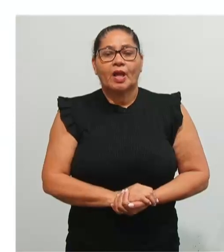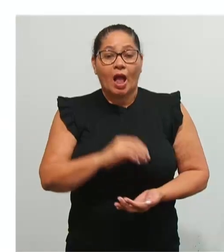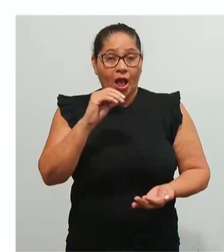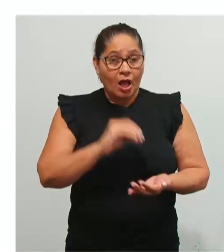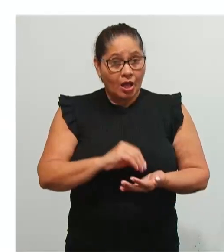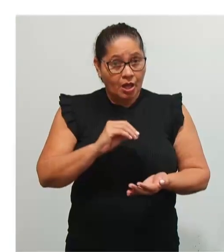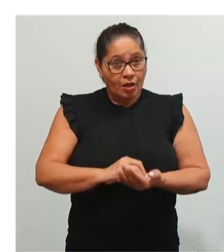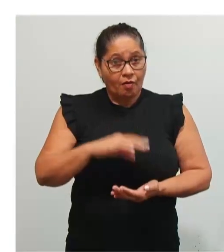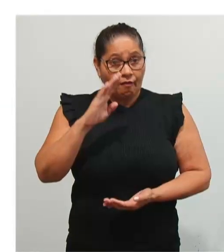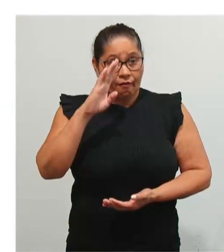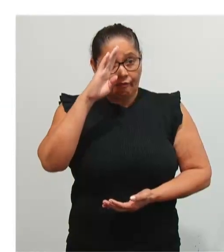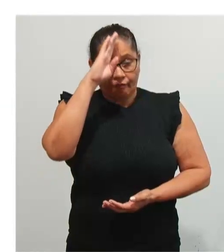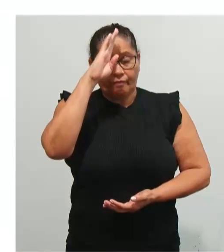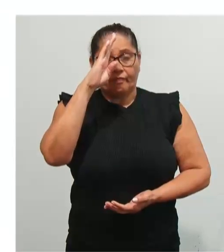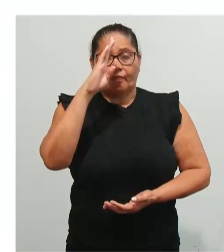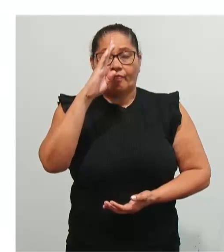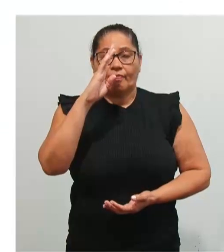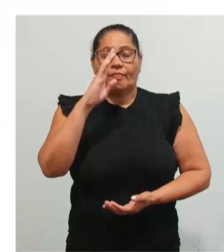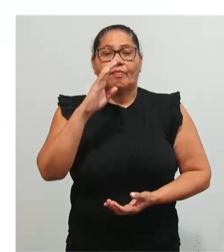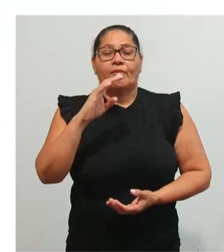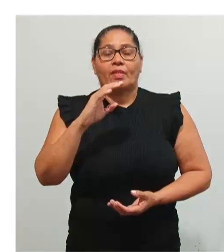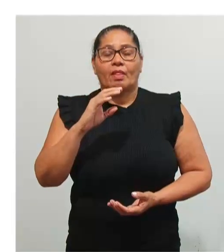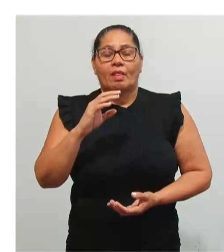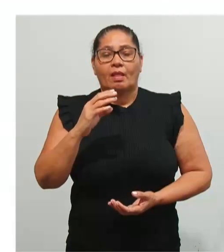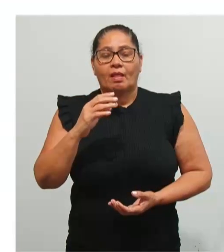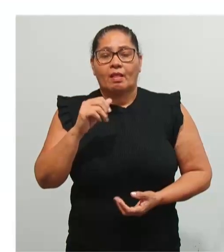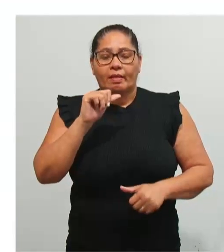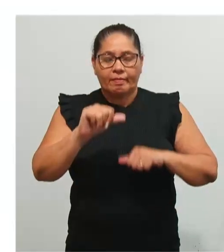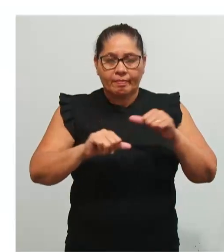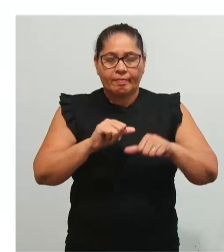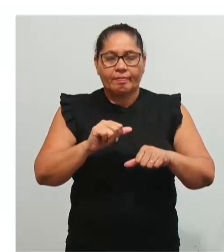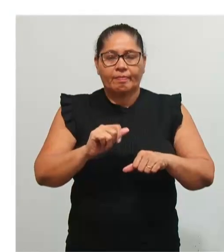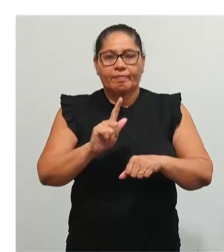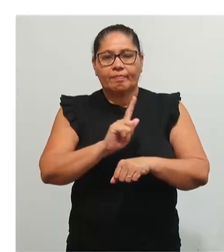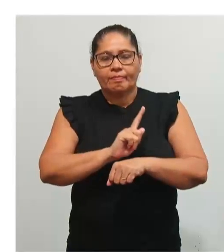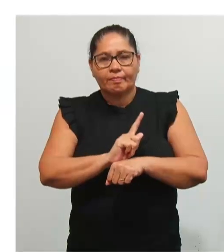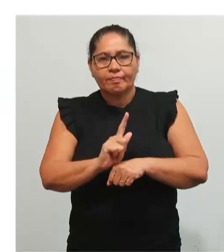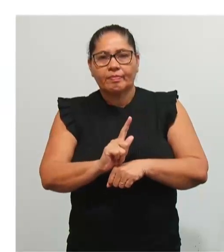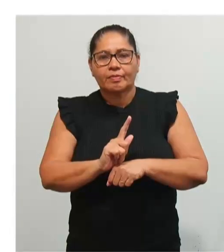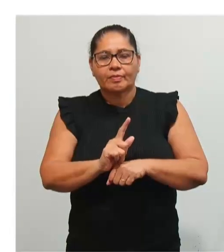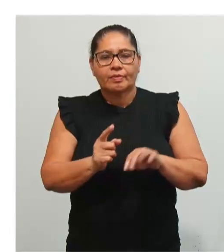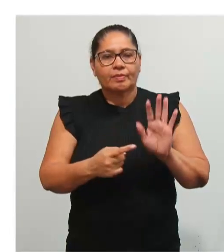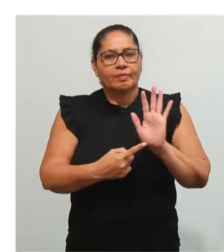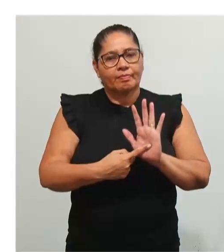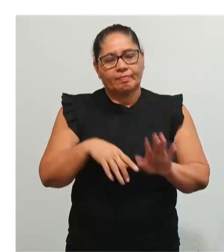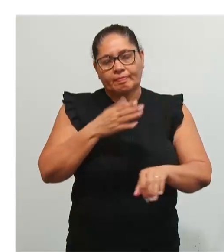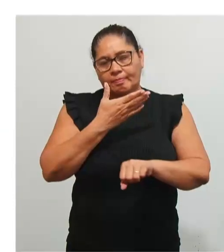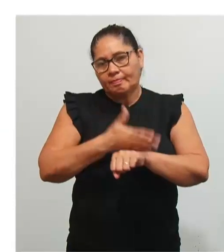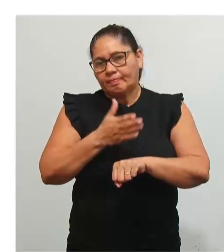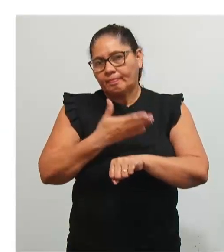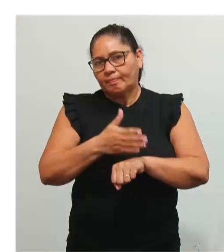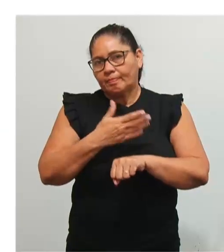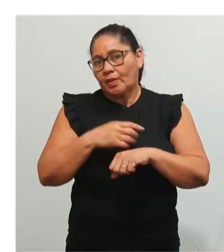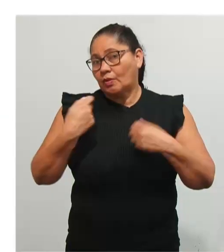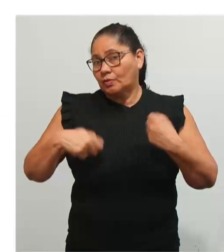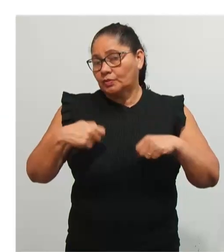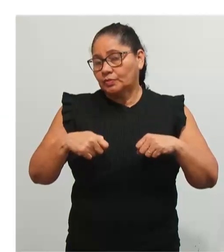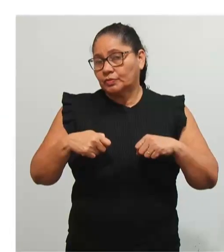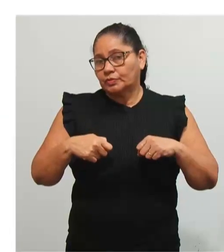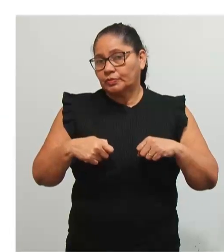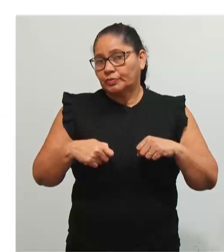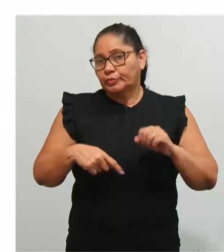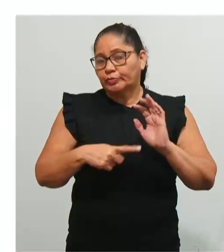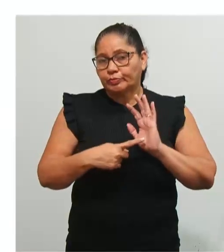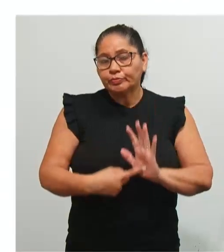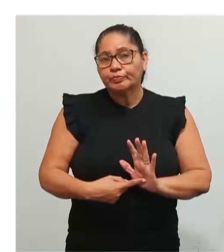desses princípios requer mudança na forma de gestão. Assim, a presença dessas práticas necessita ser encarada